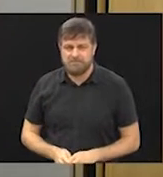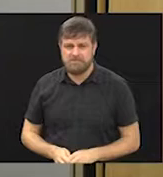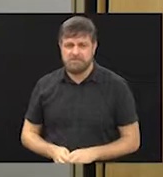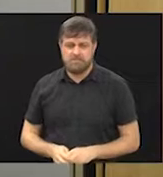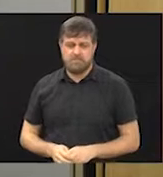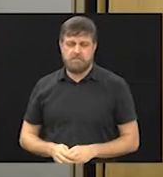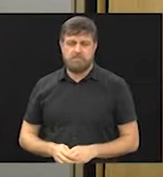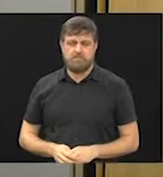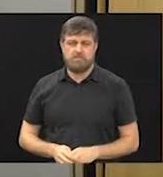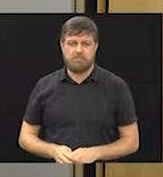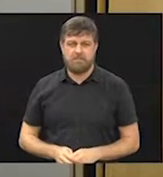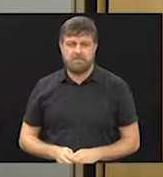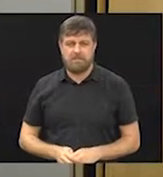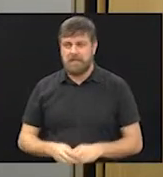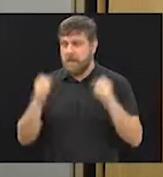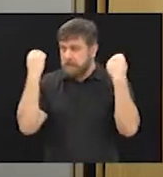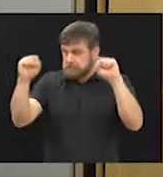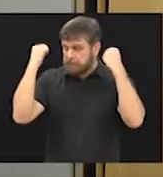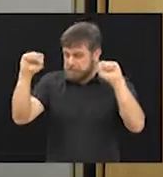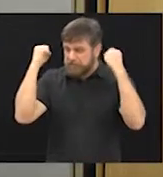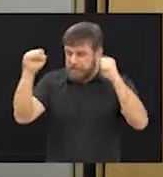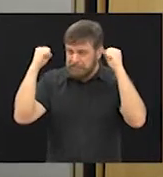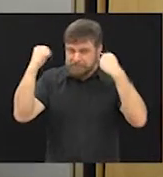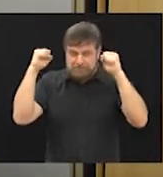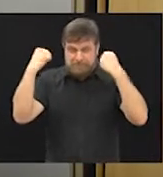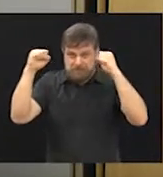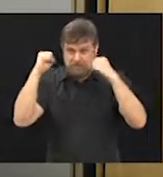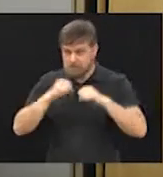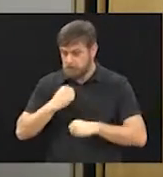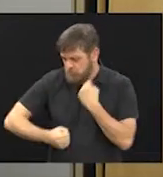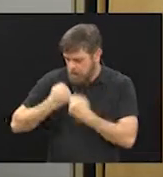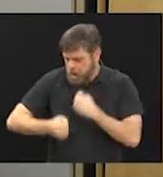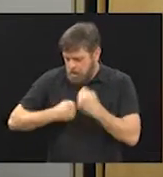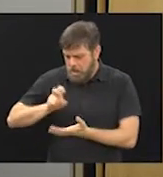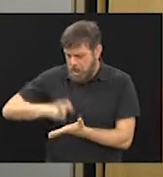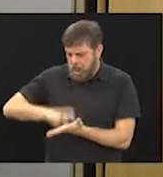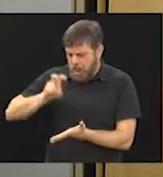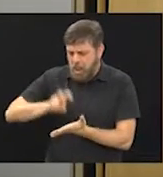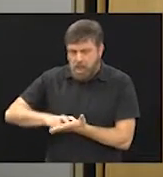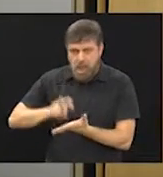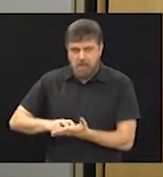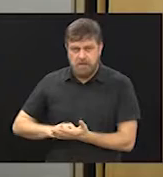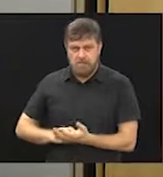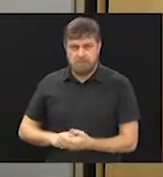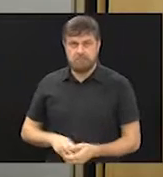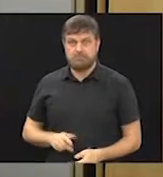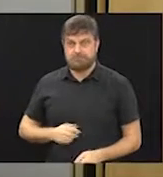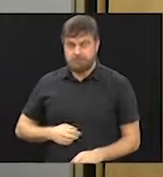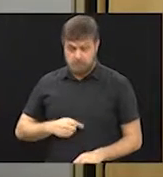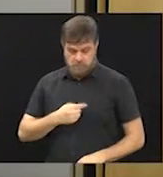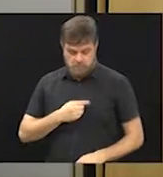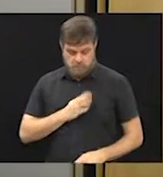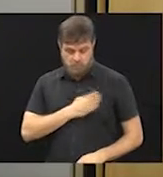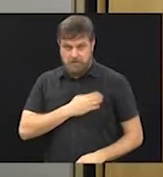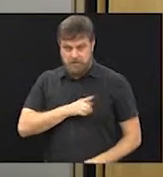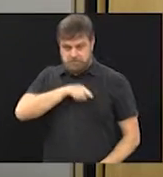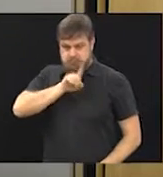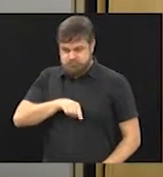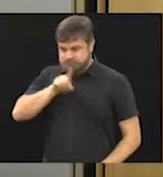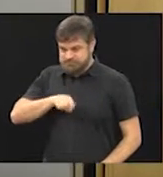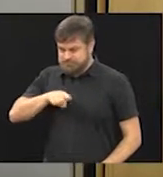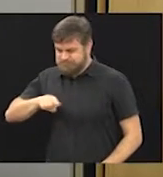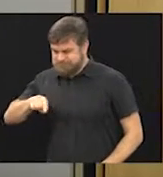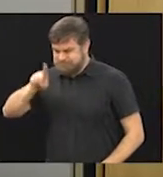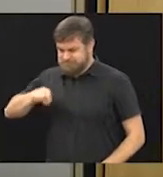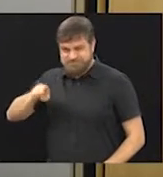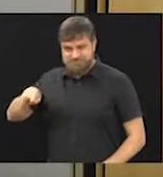excesso de atividade física que pode fazer o paciente fazer arritmias, tá? Que o